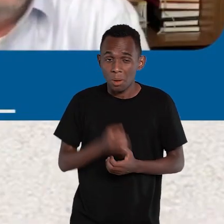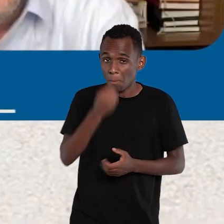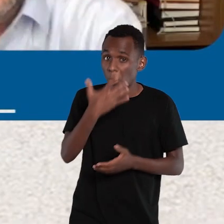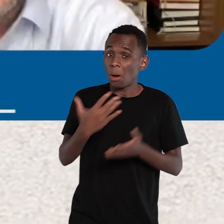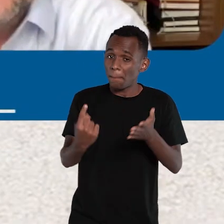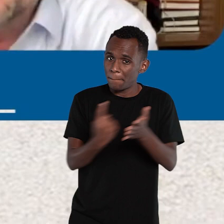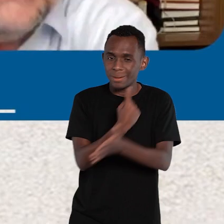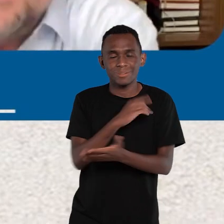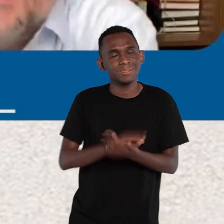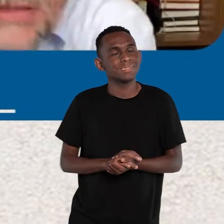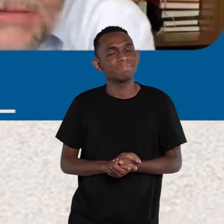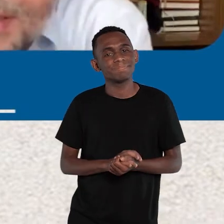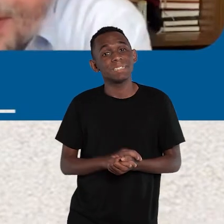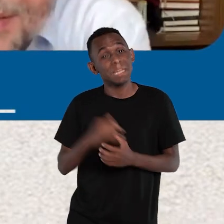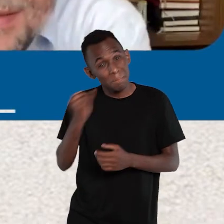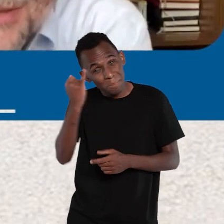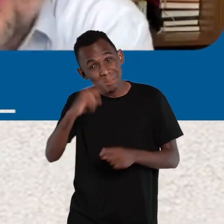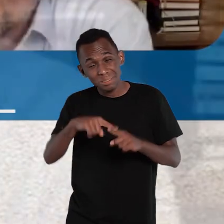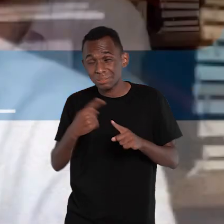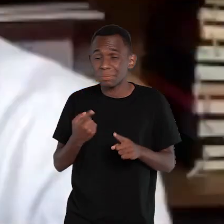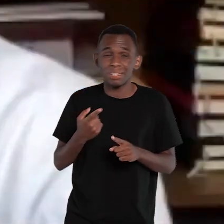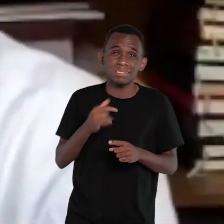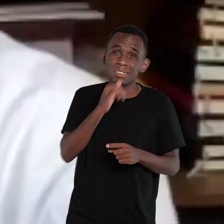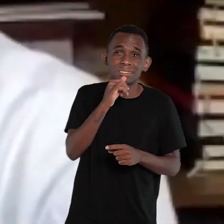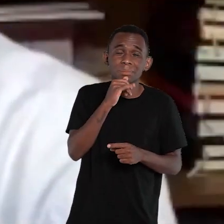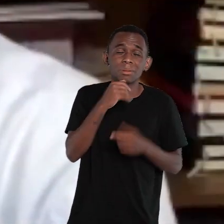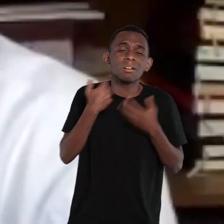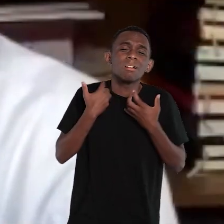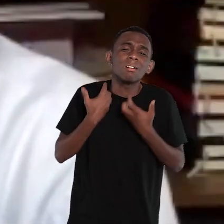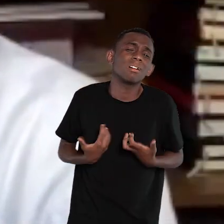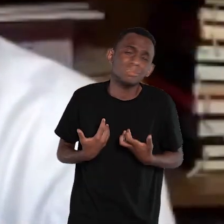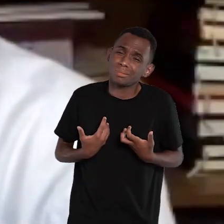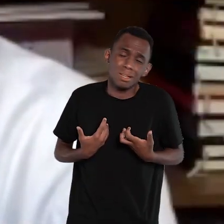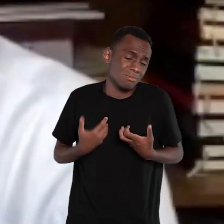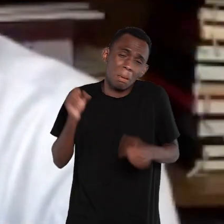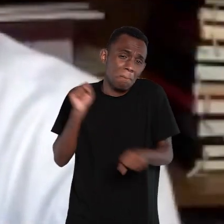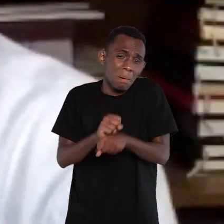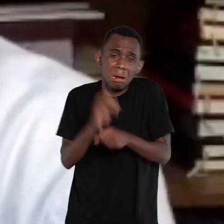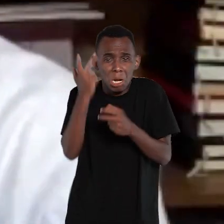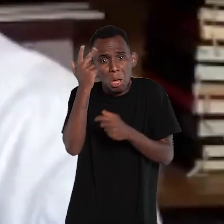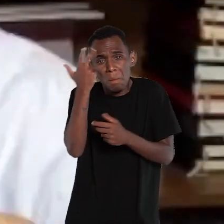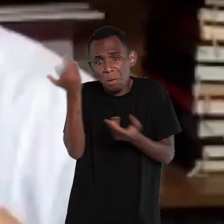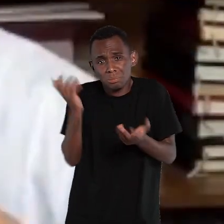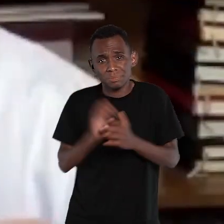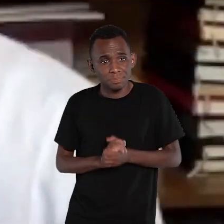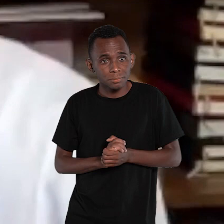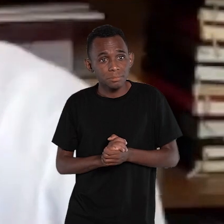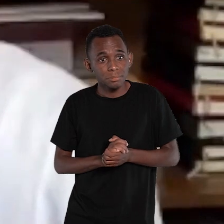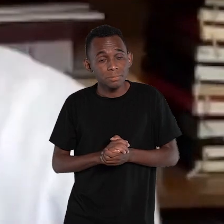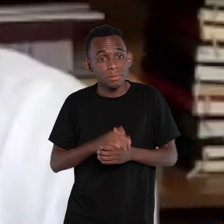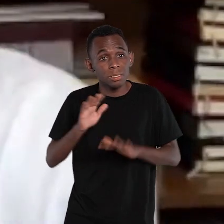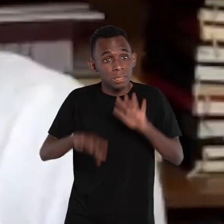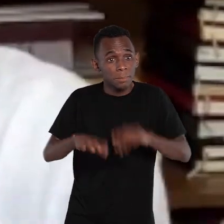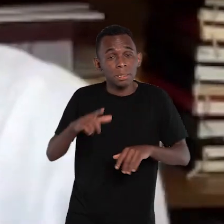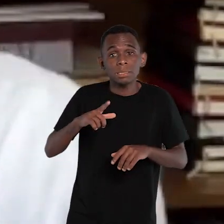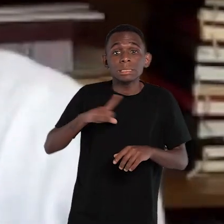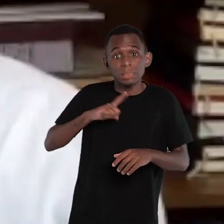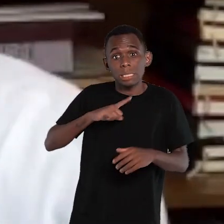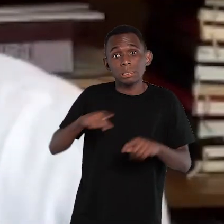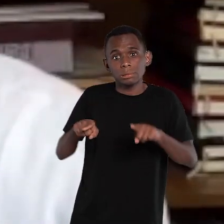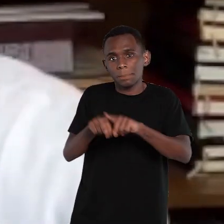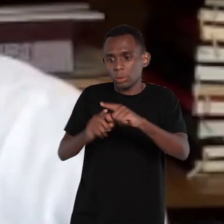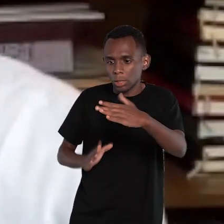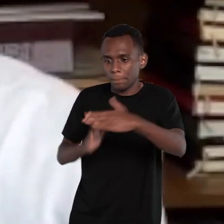É uma bela questão, mas nem sempre isso acontece. Eu não, às vezes o cansaço vence você. Às vezes eu não sei, às vezes eu paro diante